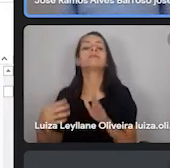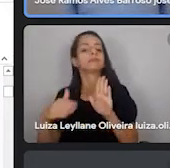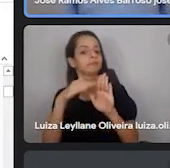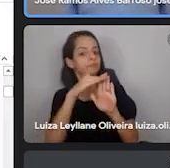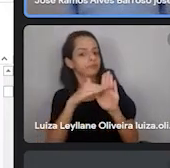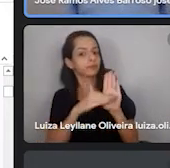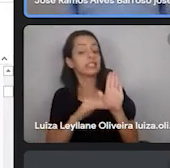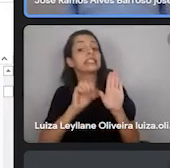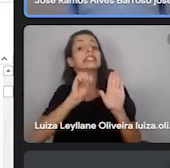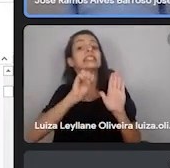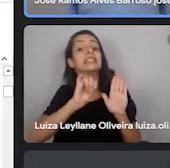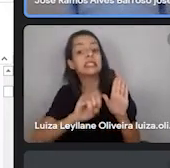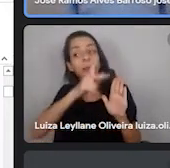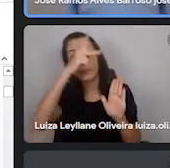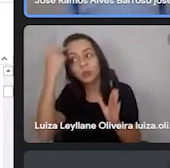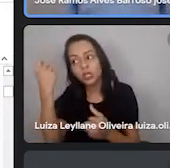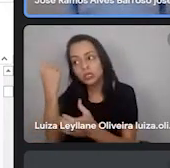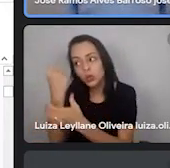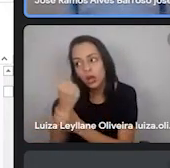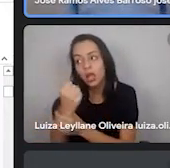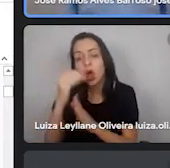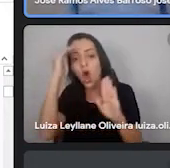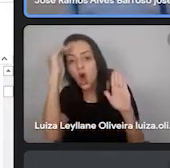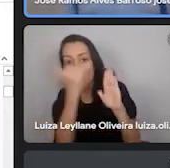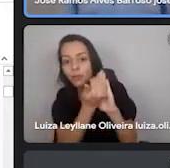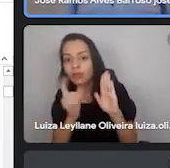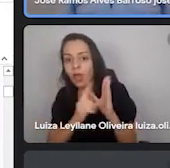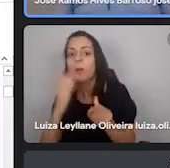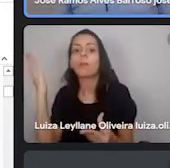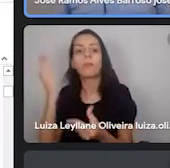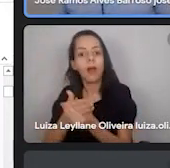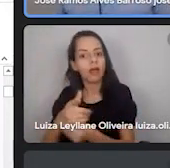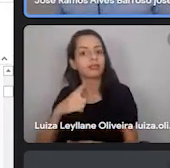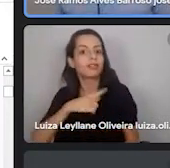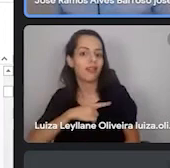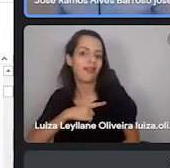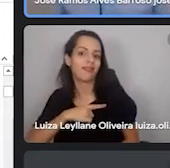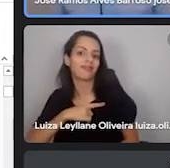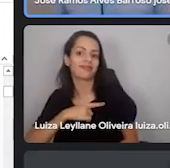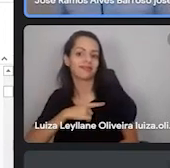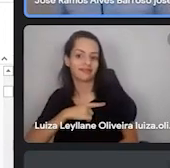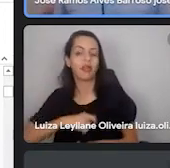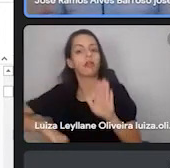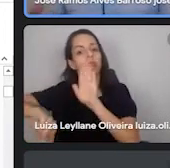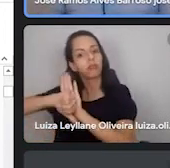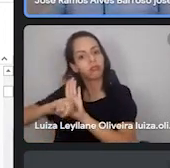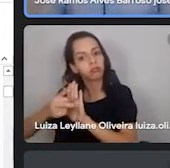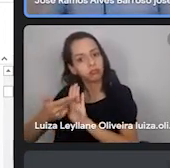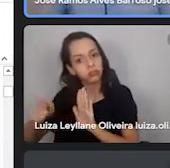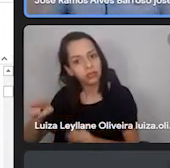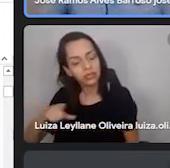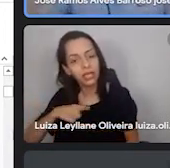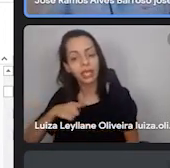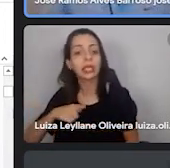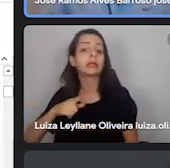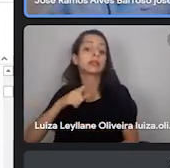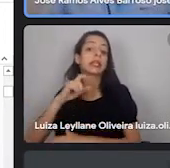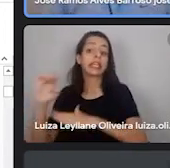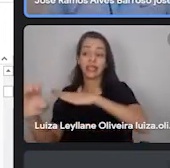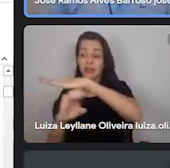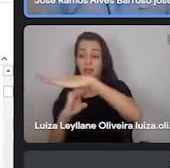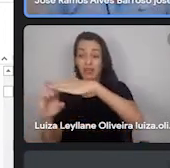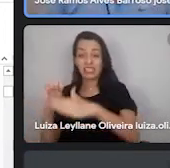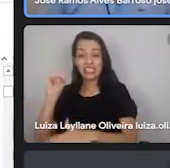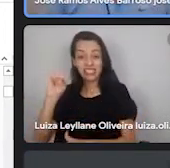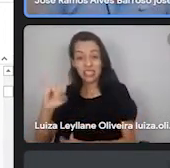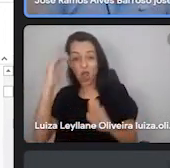não trabalha com segurança, passou a ter penalidade para o dono da empresa que